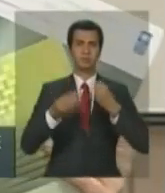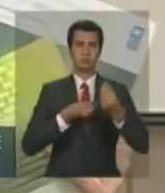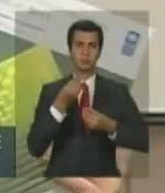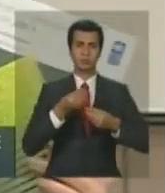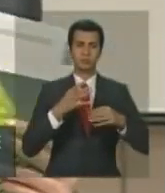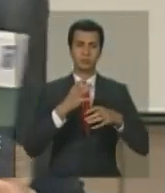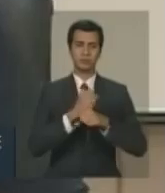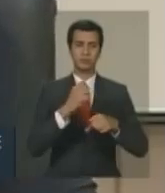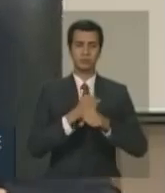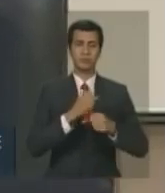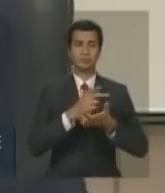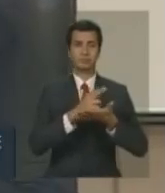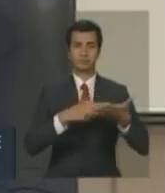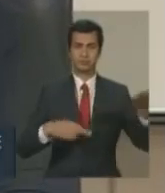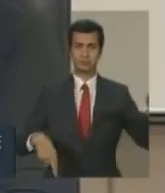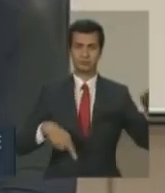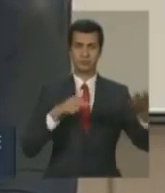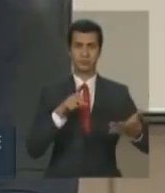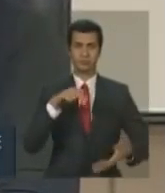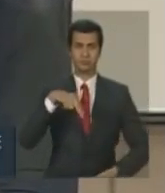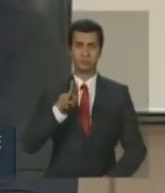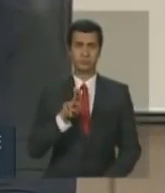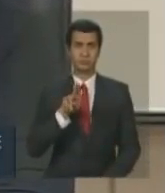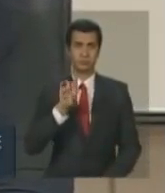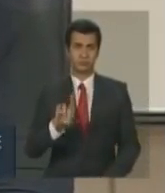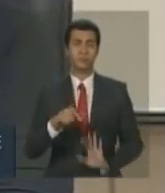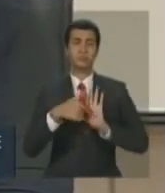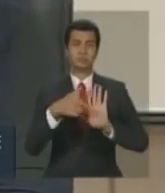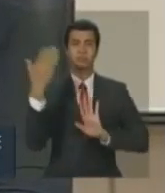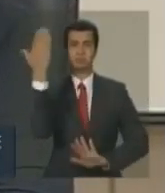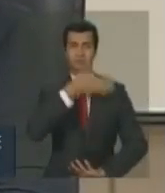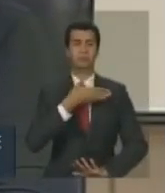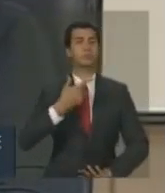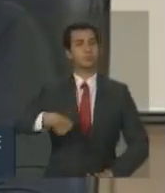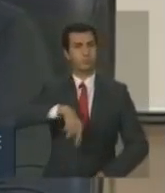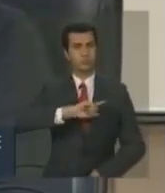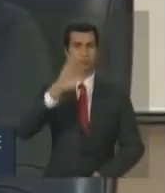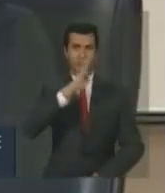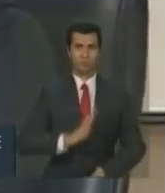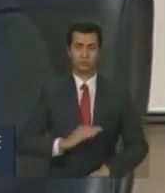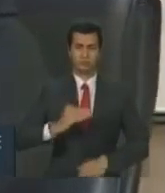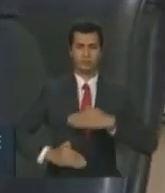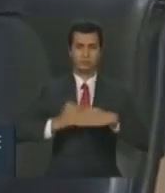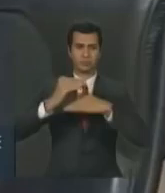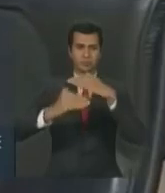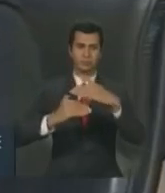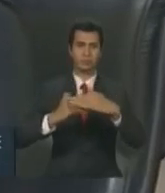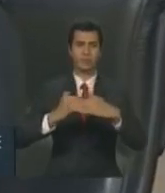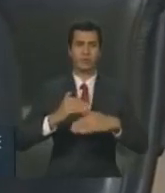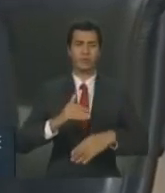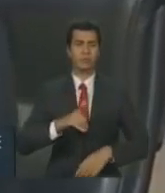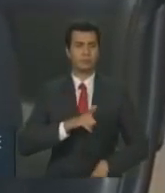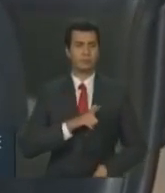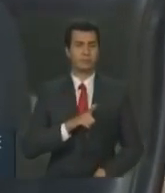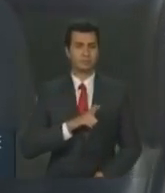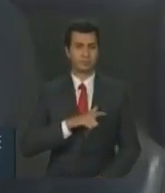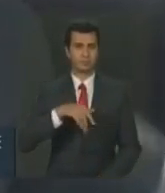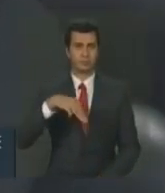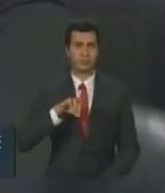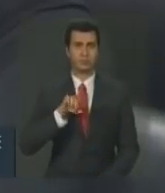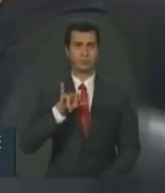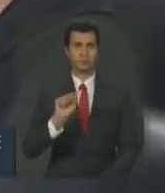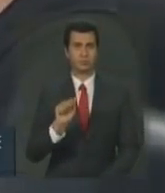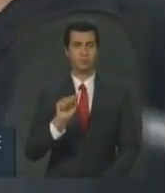PNUD, mostrando esse avanço e mostrando que nós crescemos acima da média dos